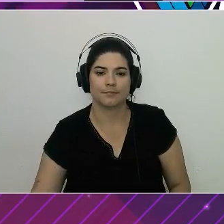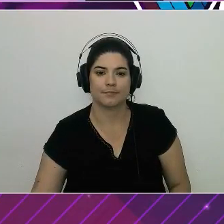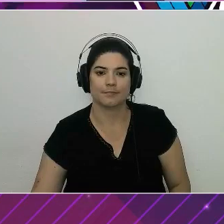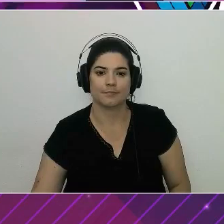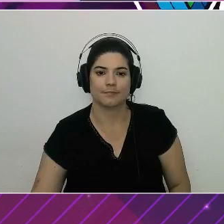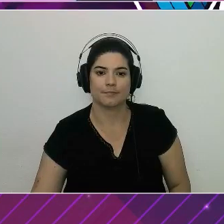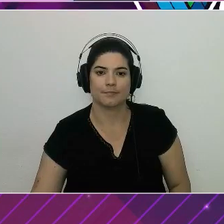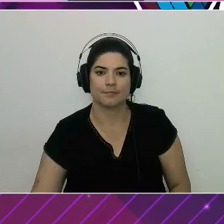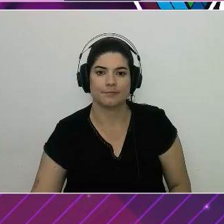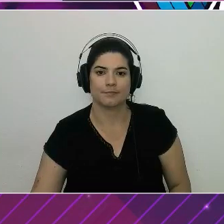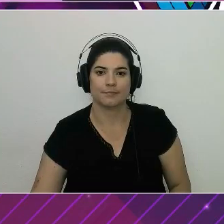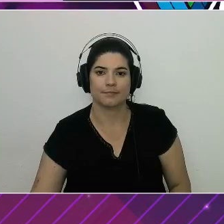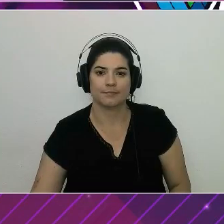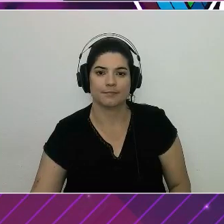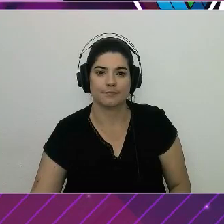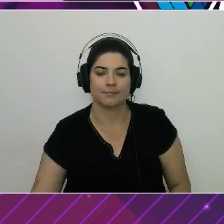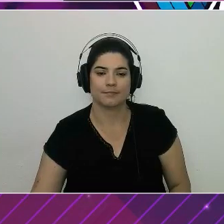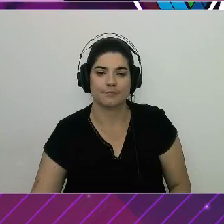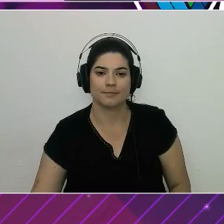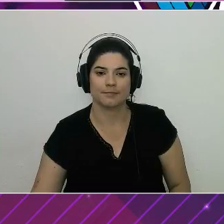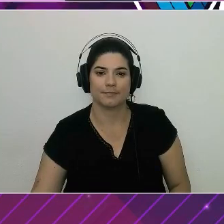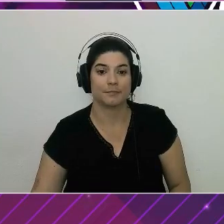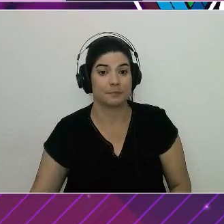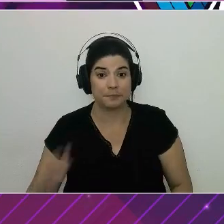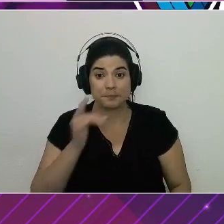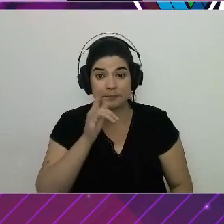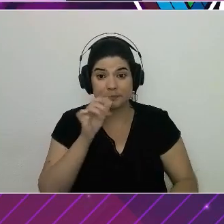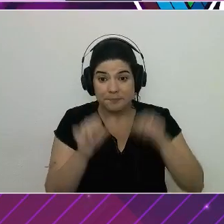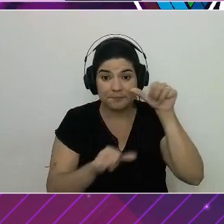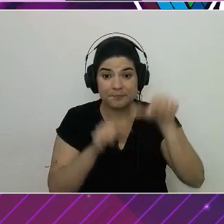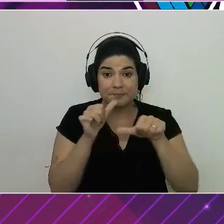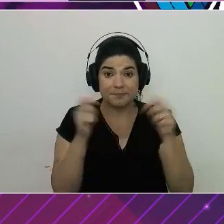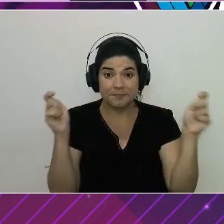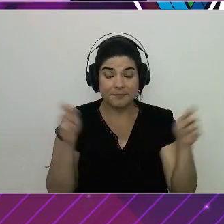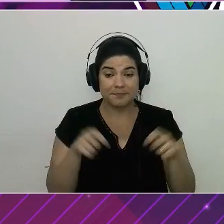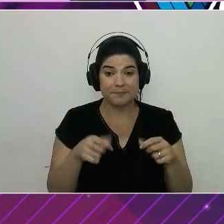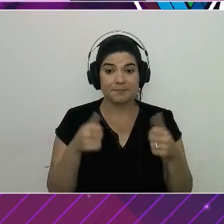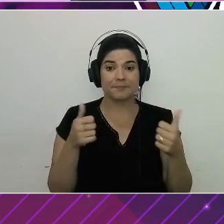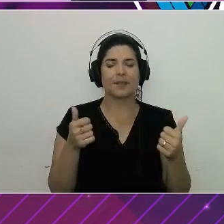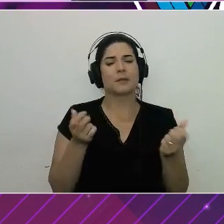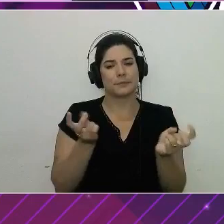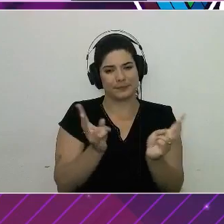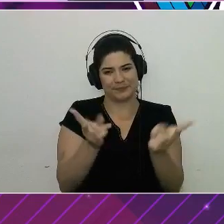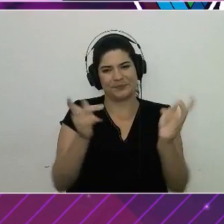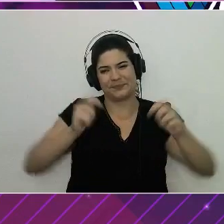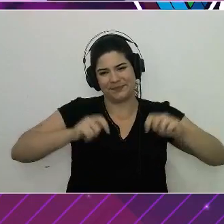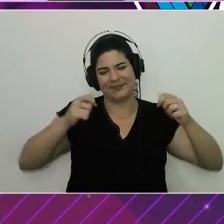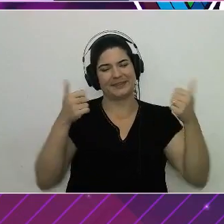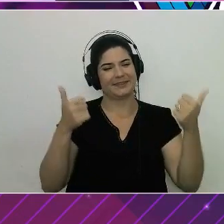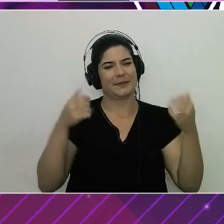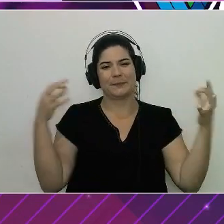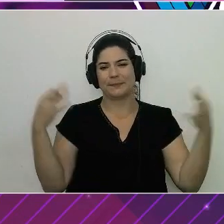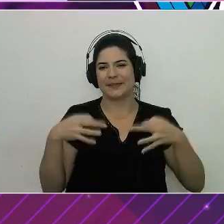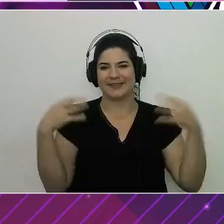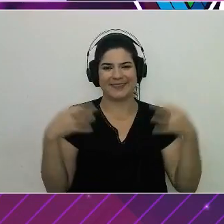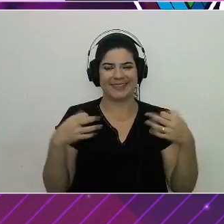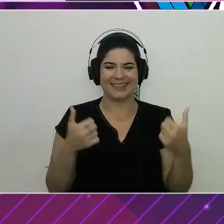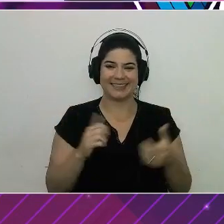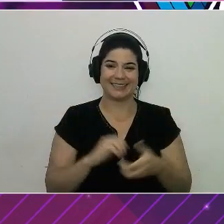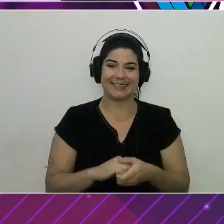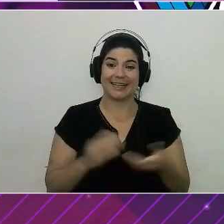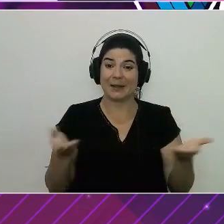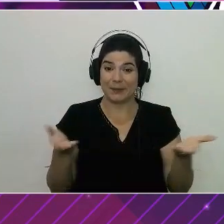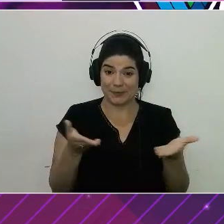Você consegue passar? Não. Agora está indo. Perfeito. Então, agora abrimos